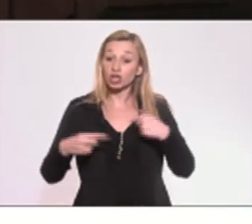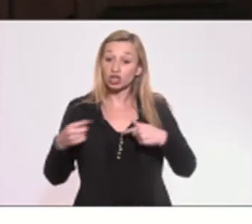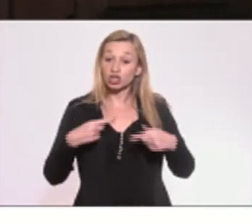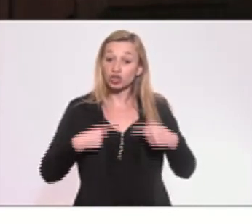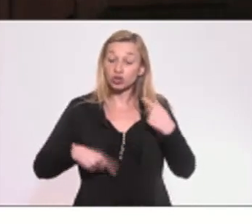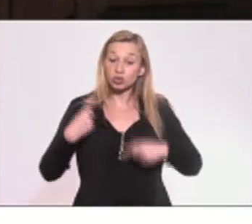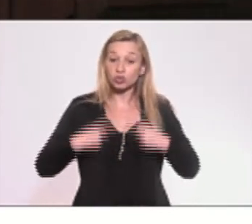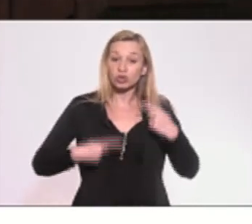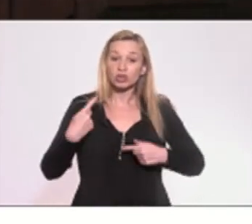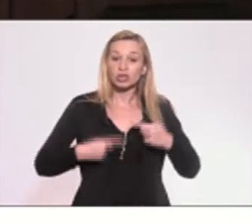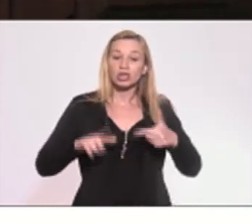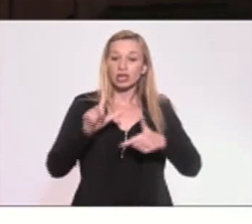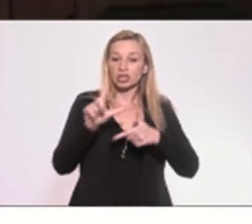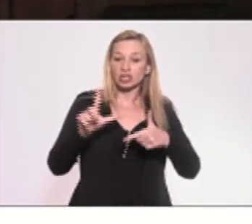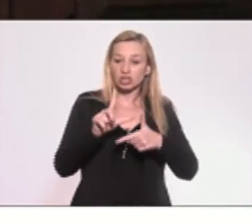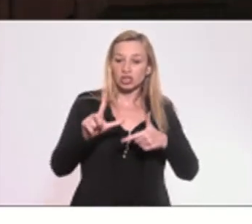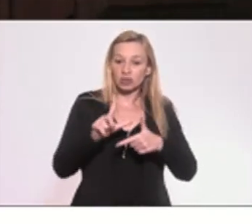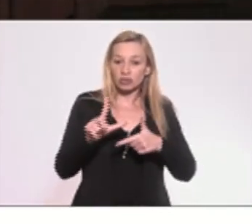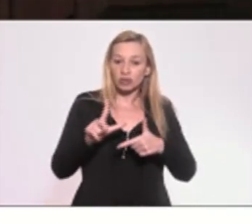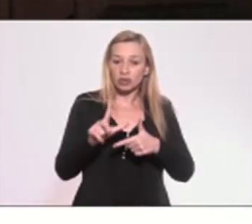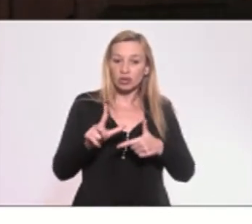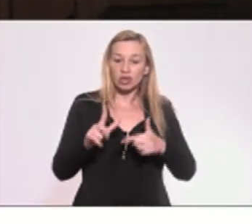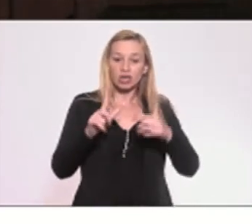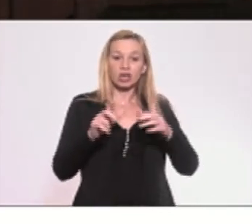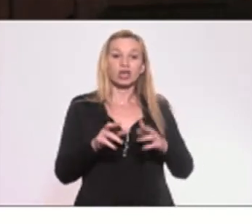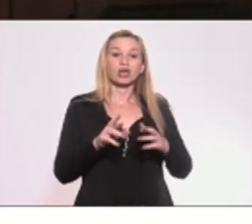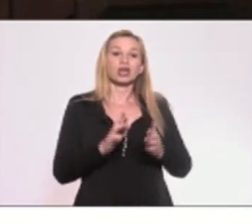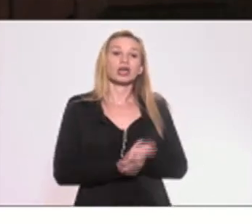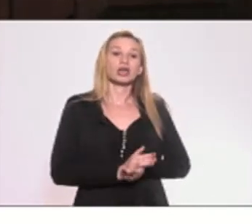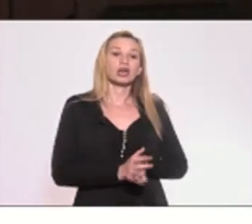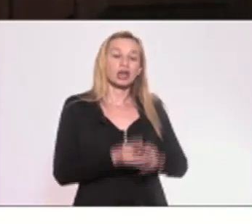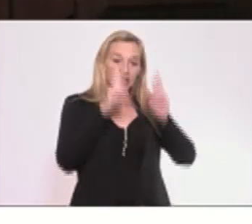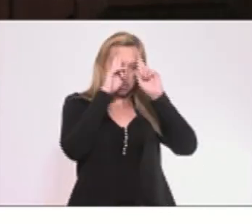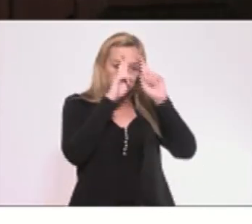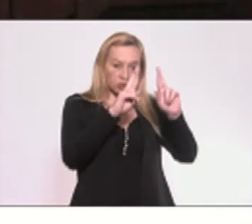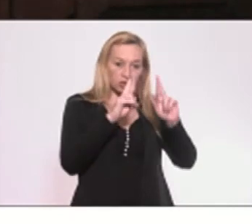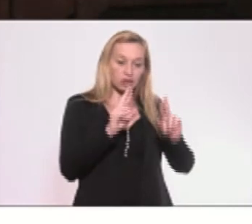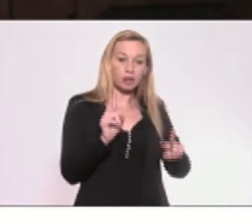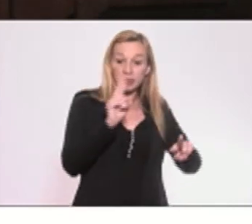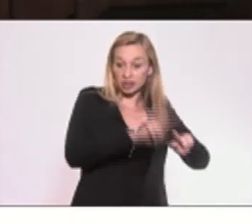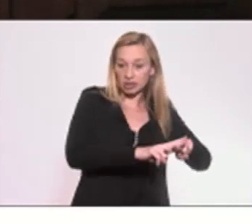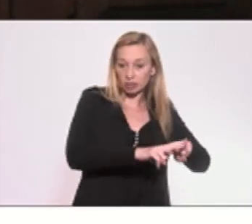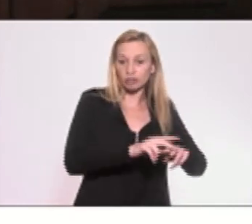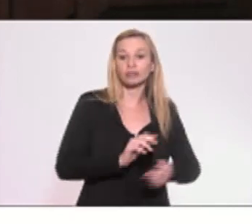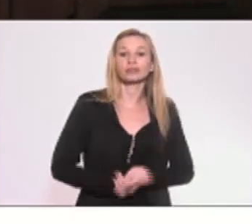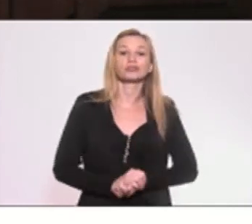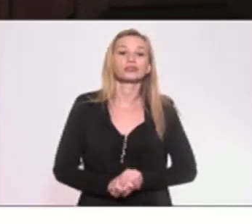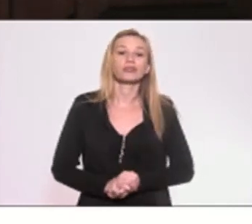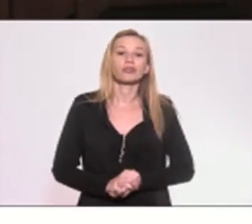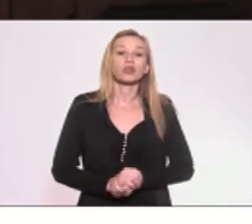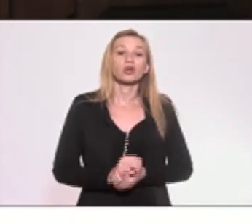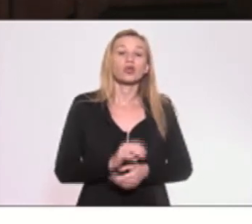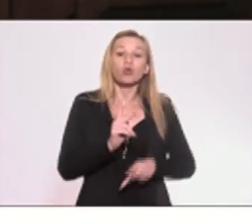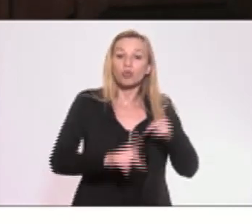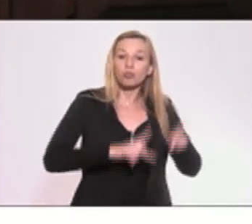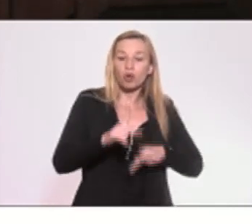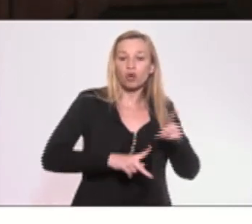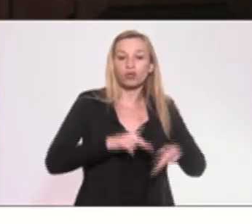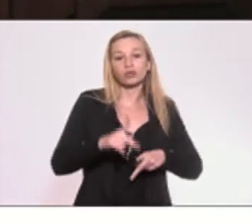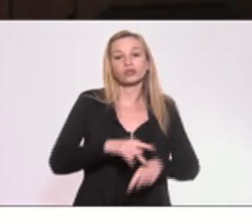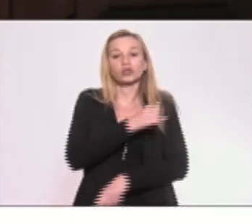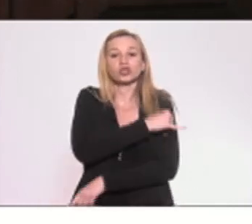pelo Legislativo em respeito à prisão em flagrante. A população do Rio de Janeiro, presidente, espera o fim da